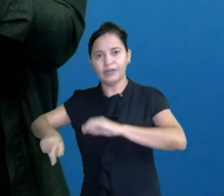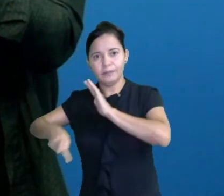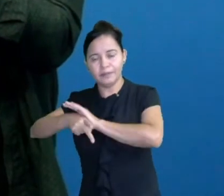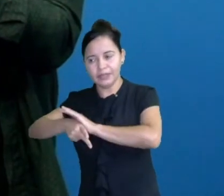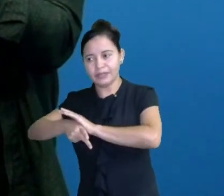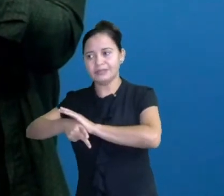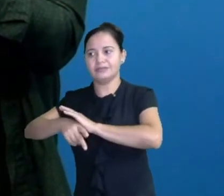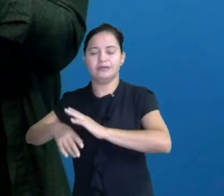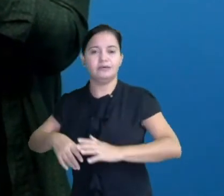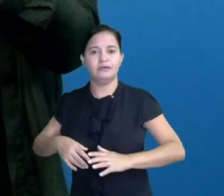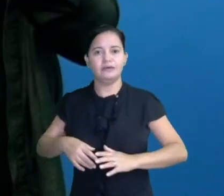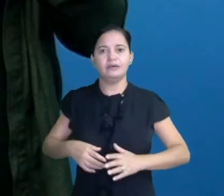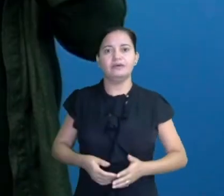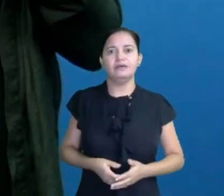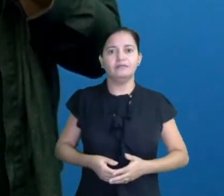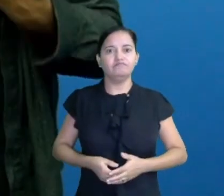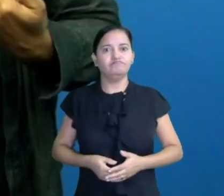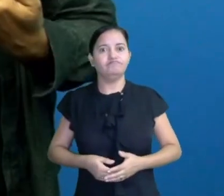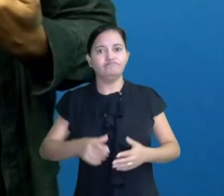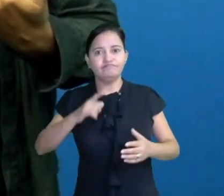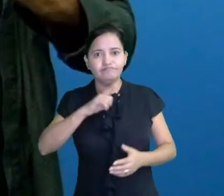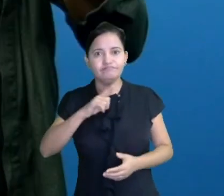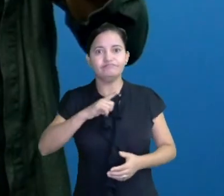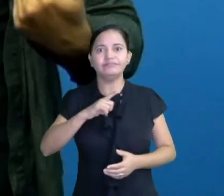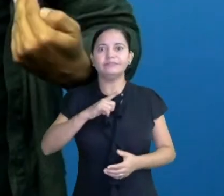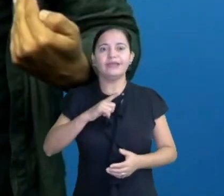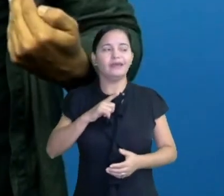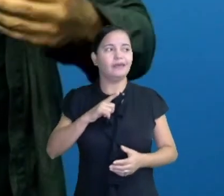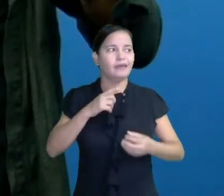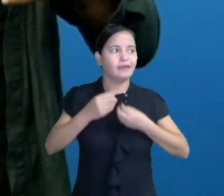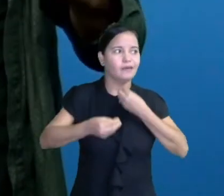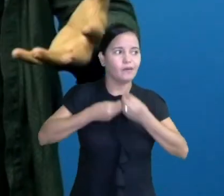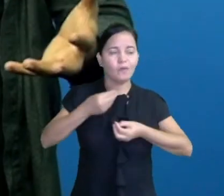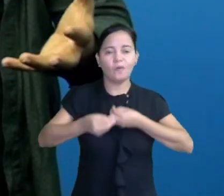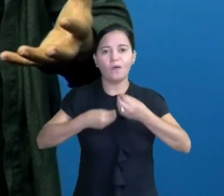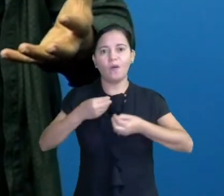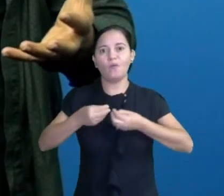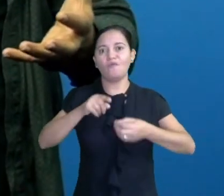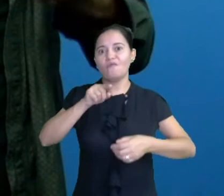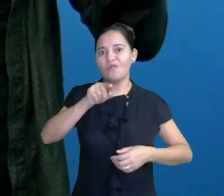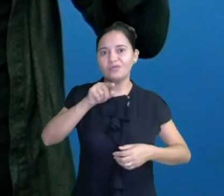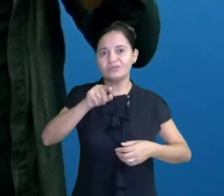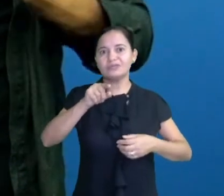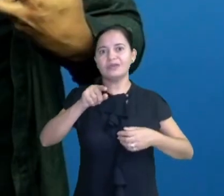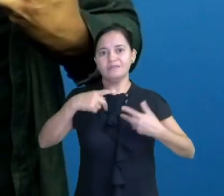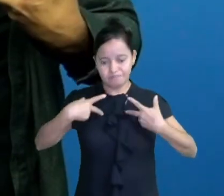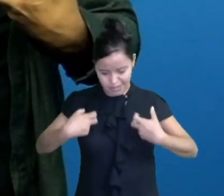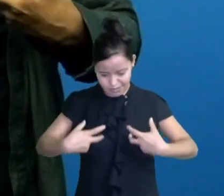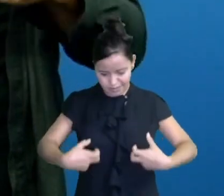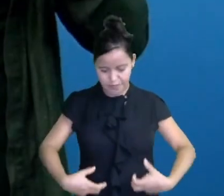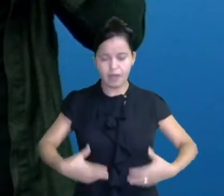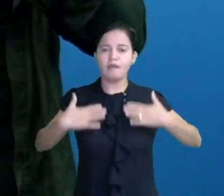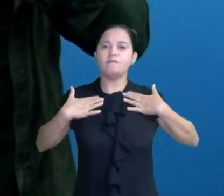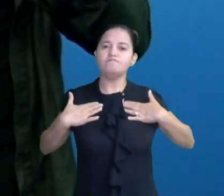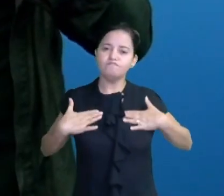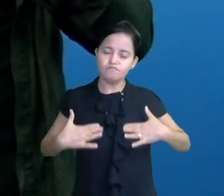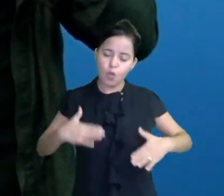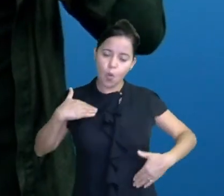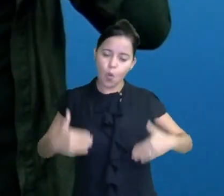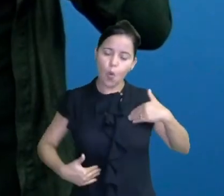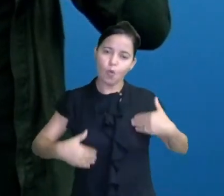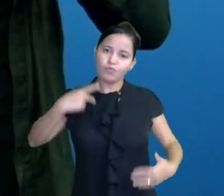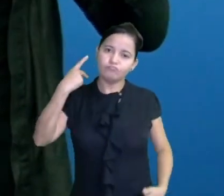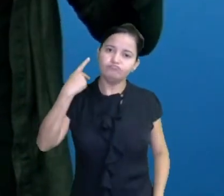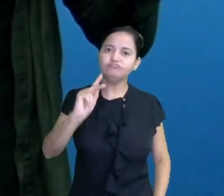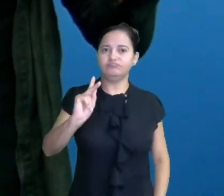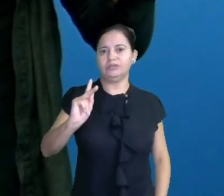desse reconhecimento de quando você está diante de algo que é tão importante, que é você. Então, preste atenção,